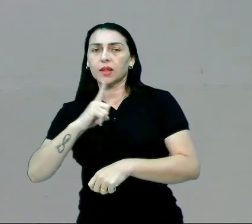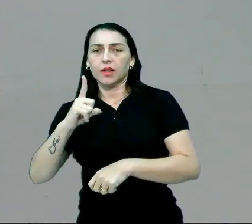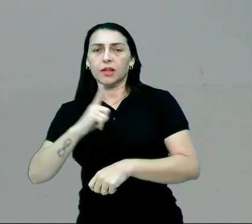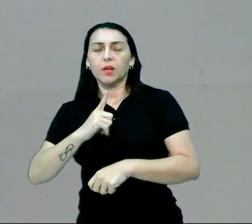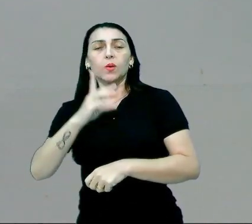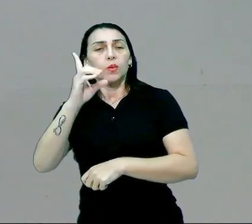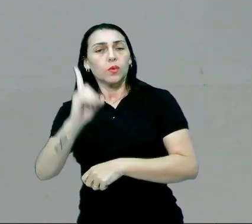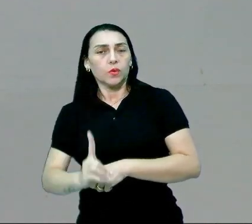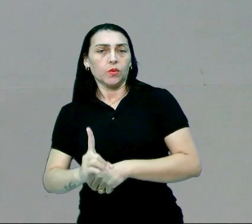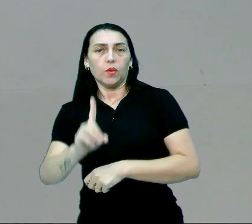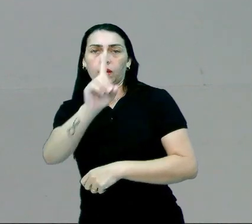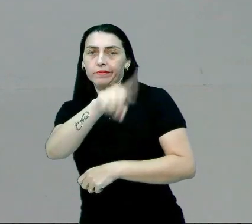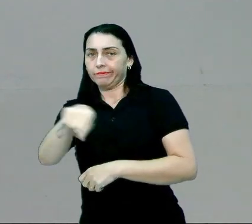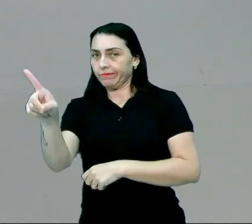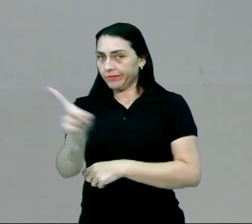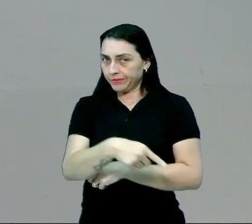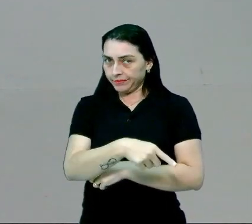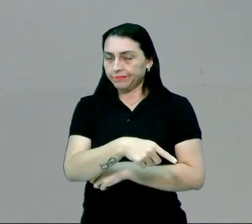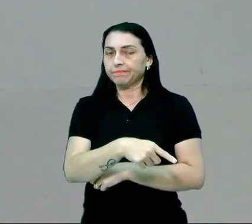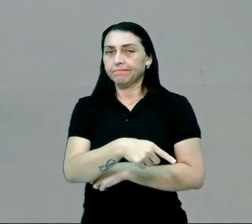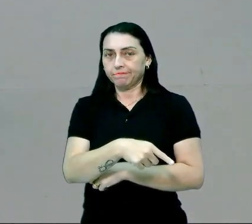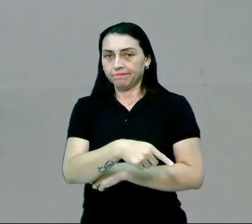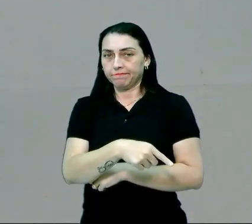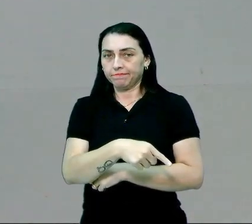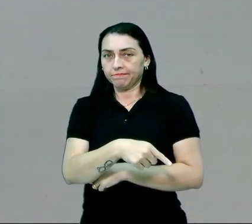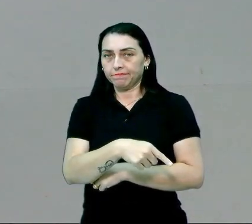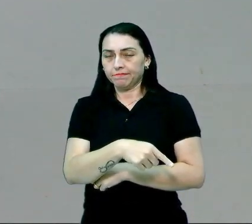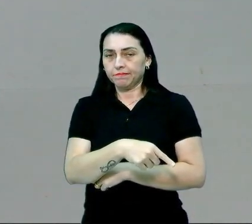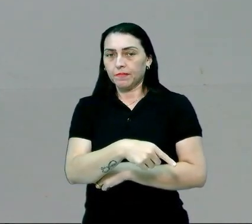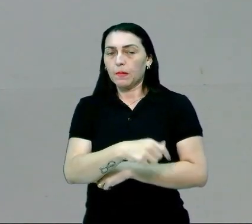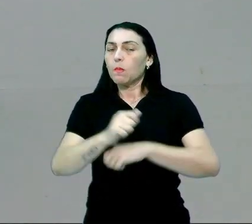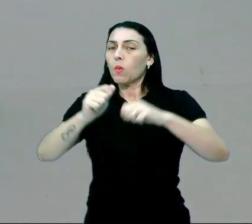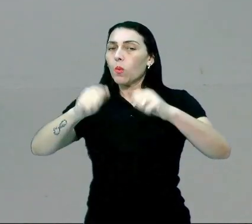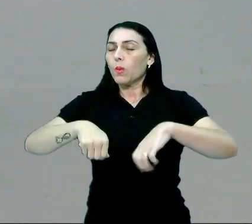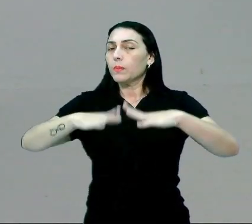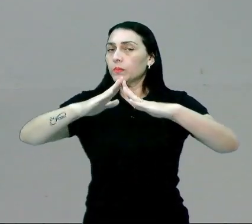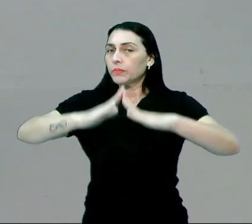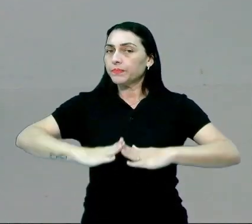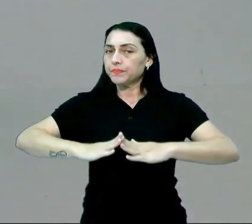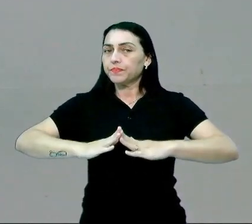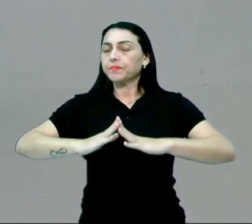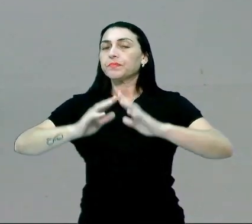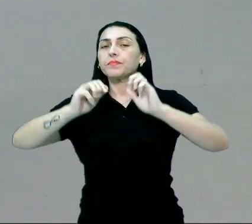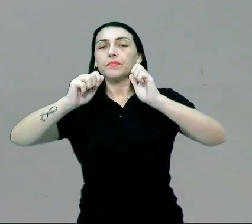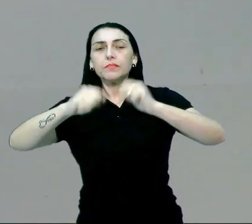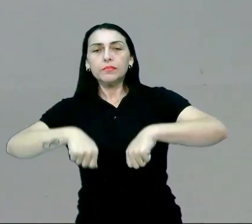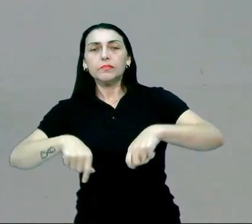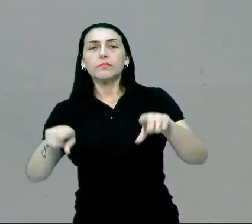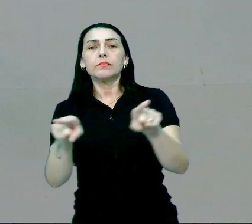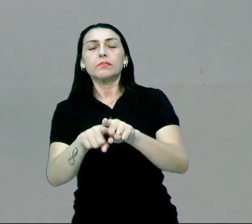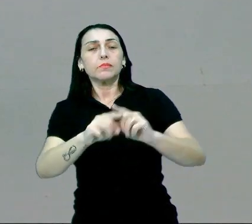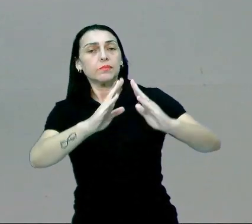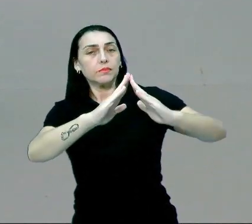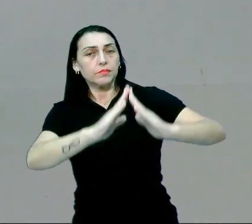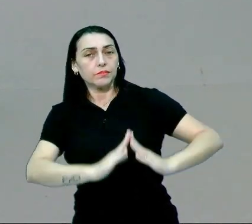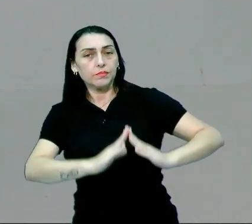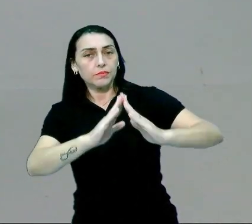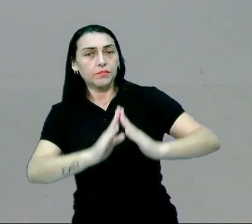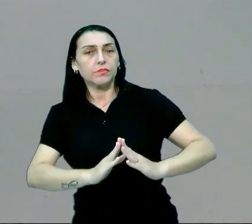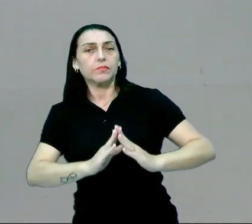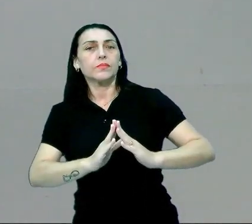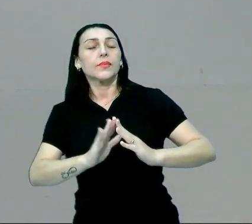os seus direitos não cumpridos. A condição de moradia, a condição mesmo de habitação, a questão